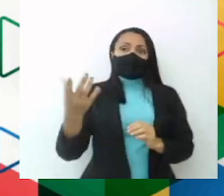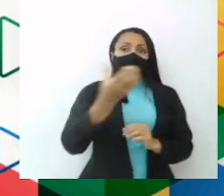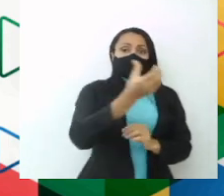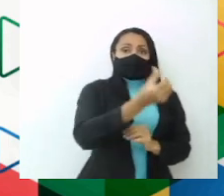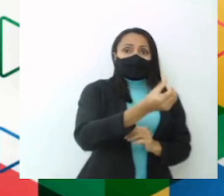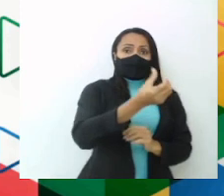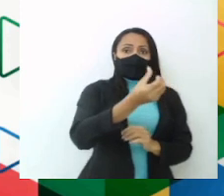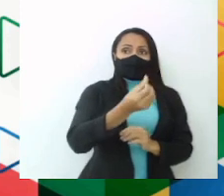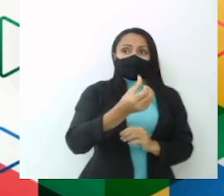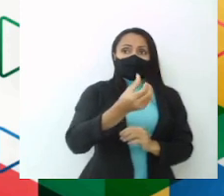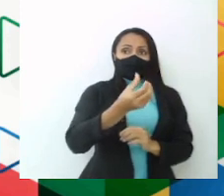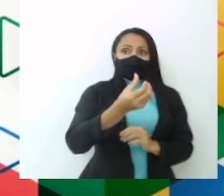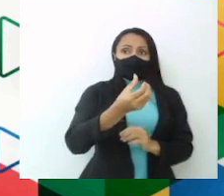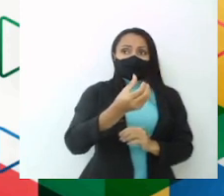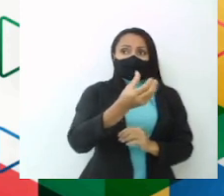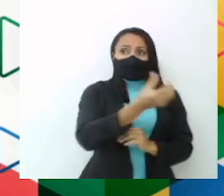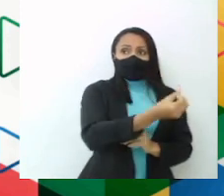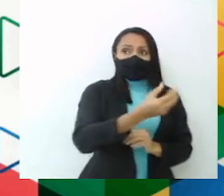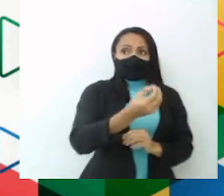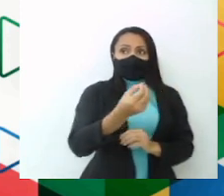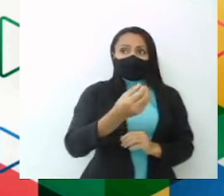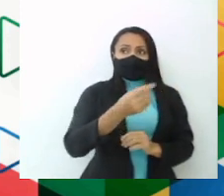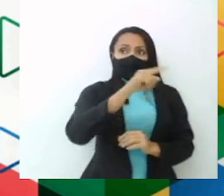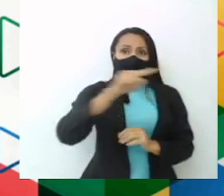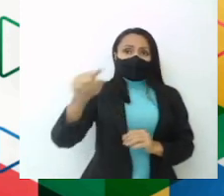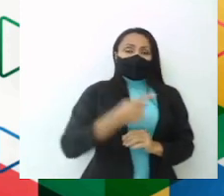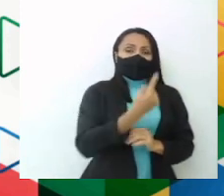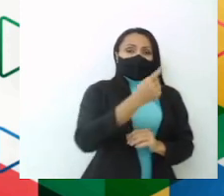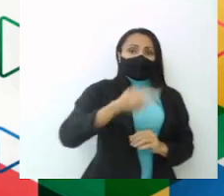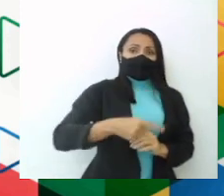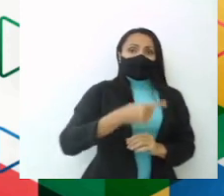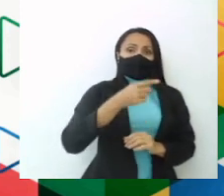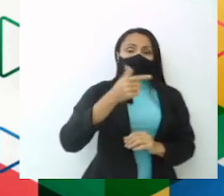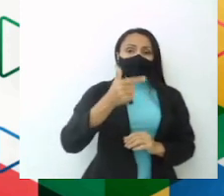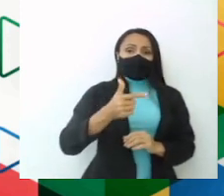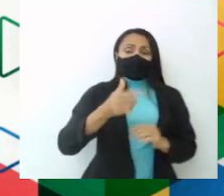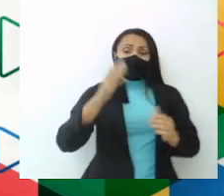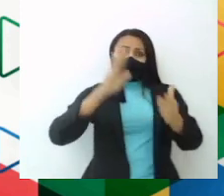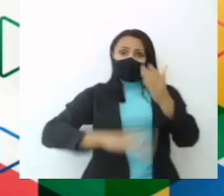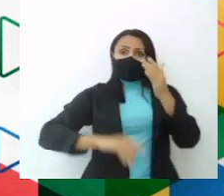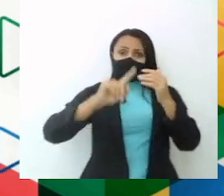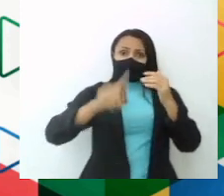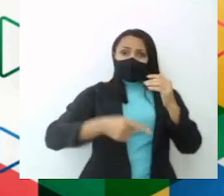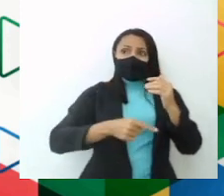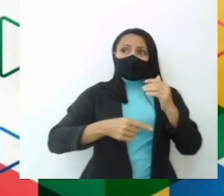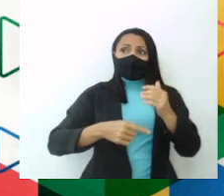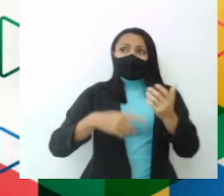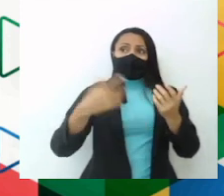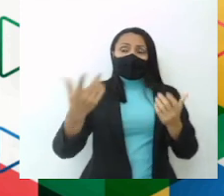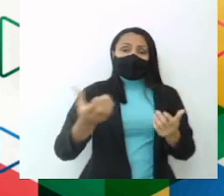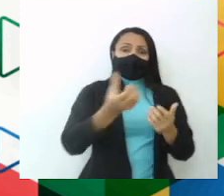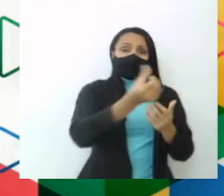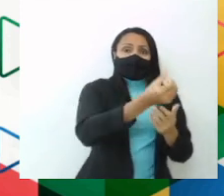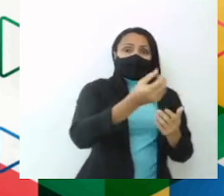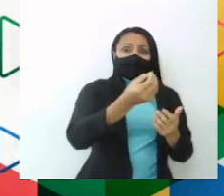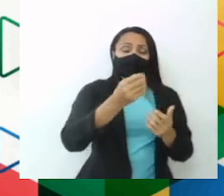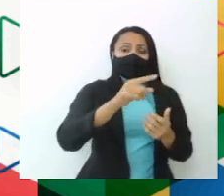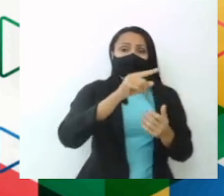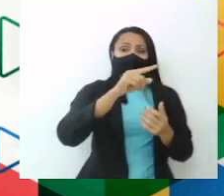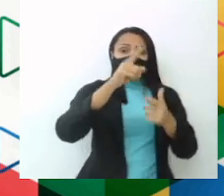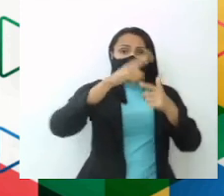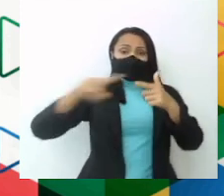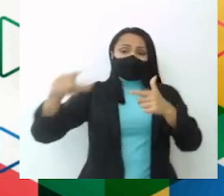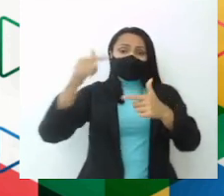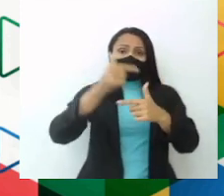que 6.000 dividido por 12. Você acrescenta um zero lá em cima e tira a vírgula. 6.000 dividido por 12. Ainda não parece algo